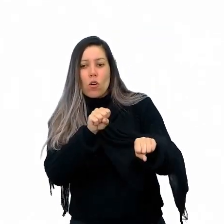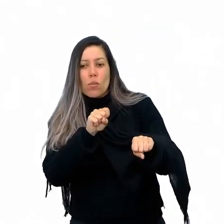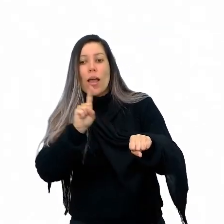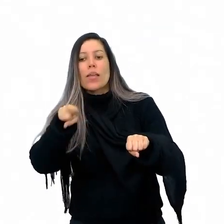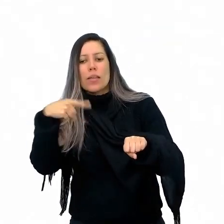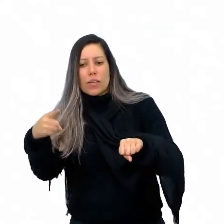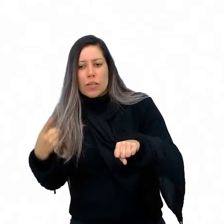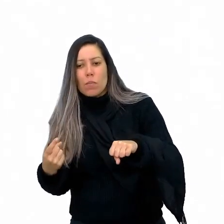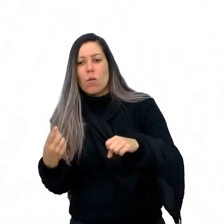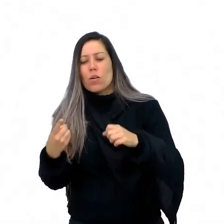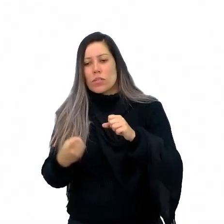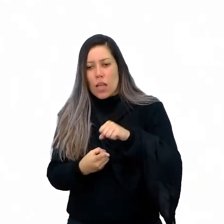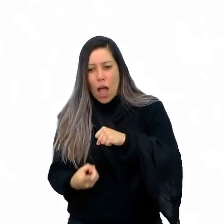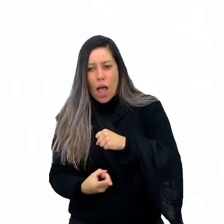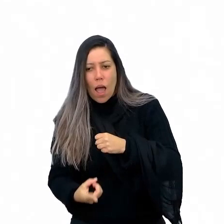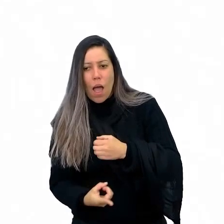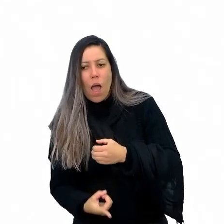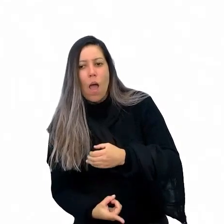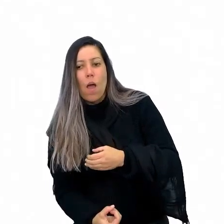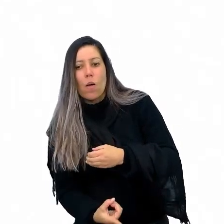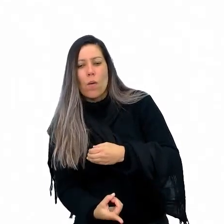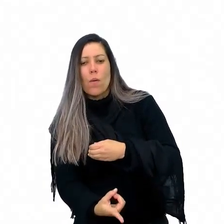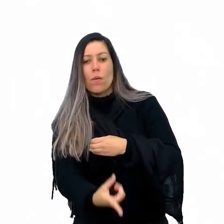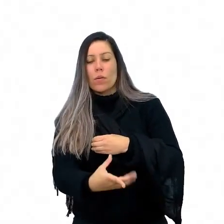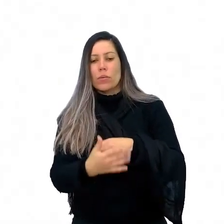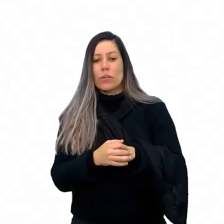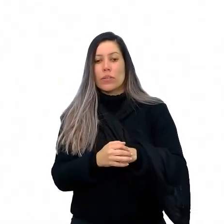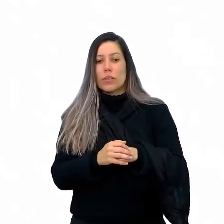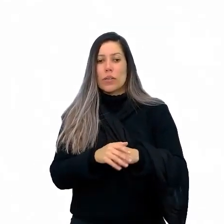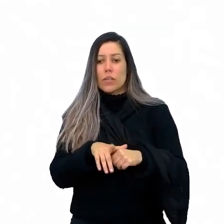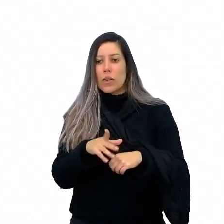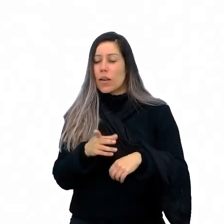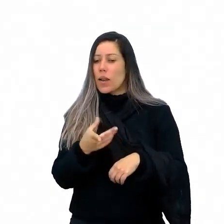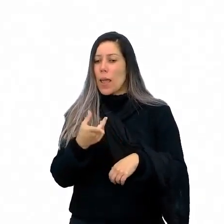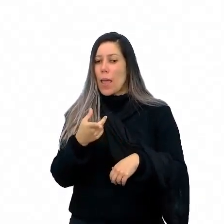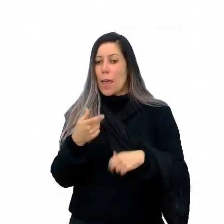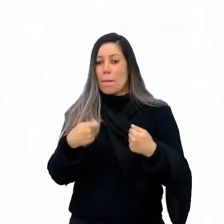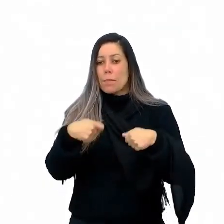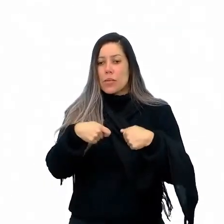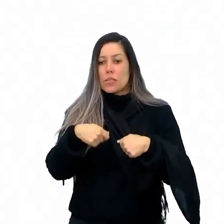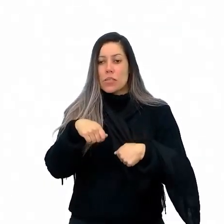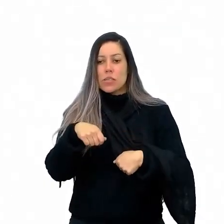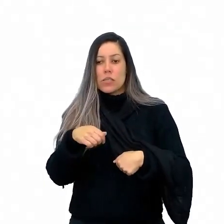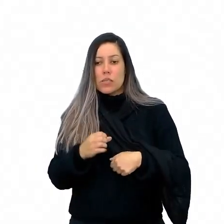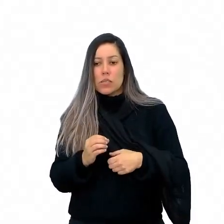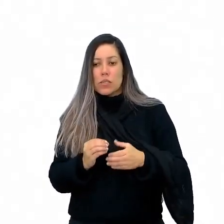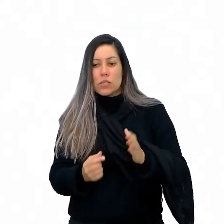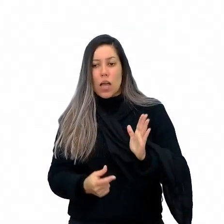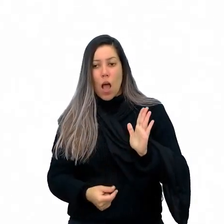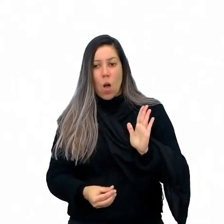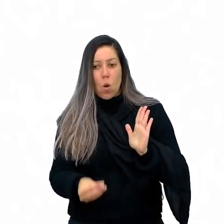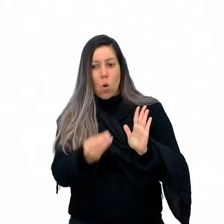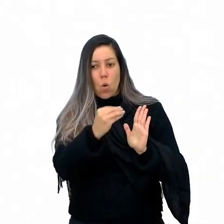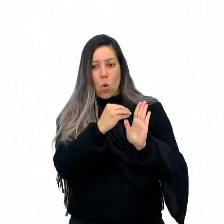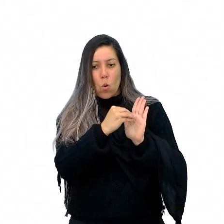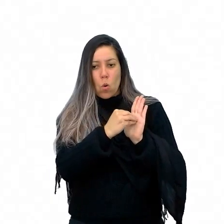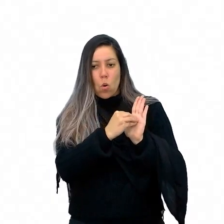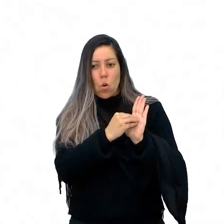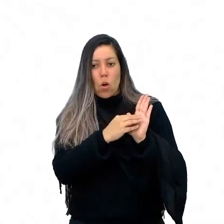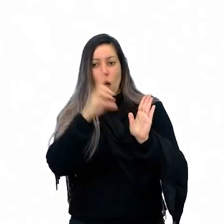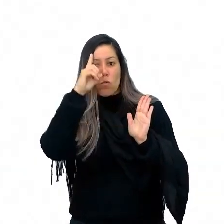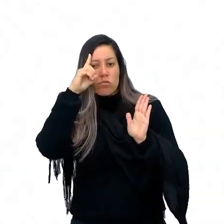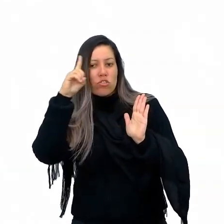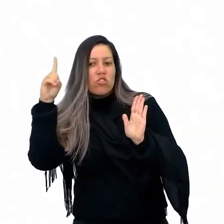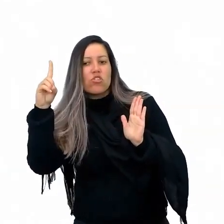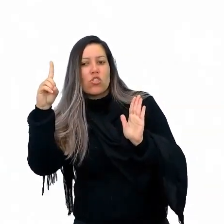e aprofundamento, tá bem? E aí só basta colocar a data da formação que você procura. Eu quero a formação